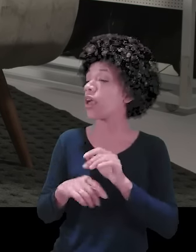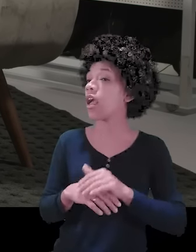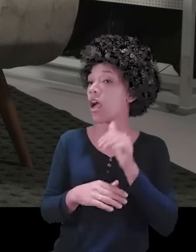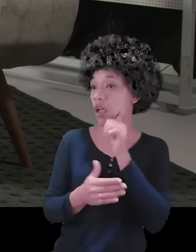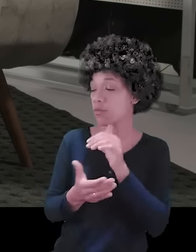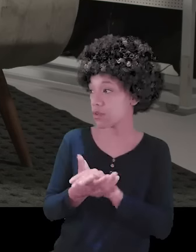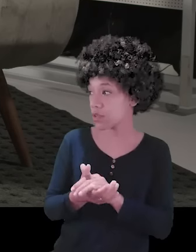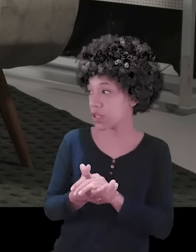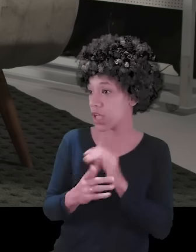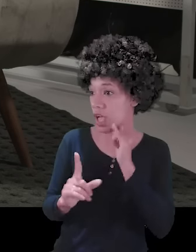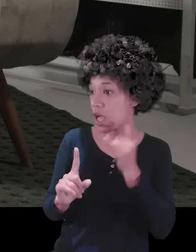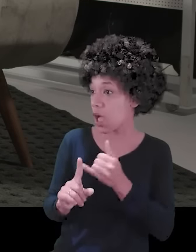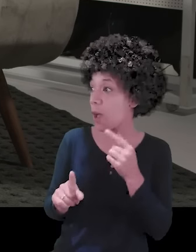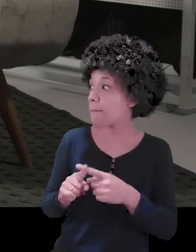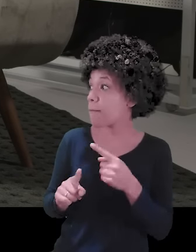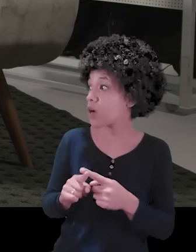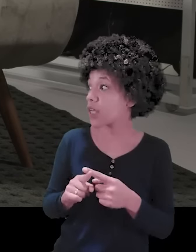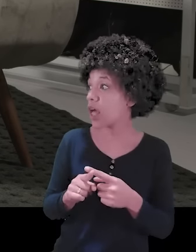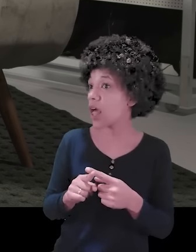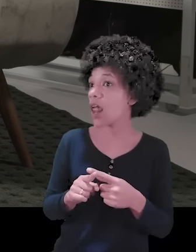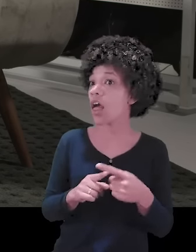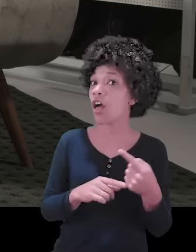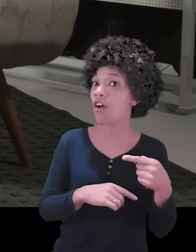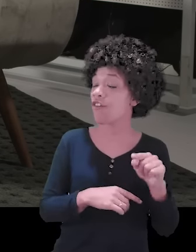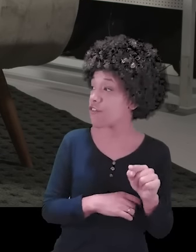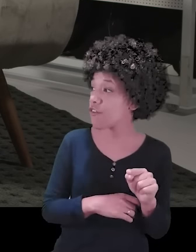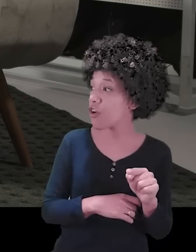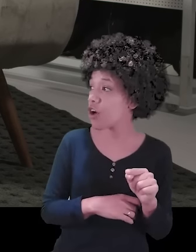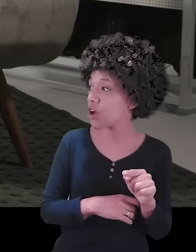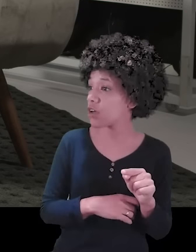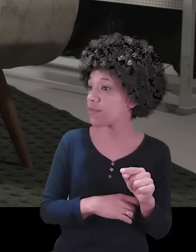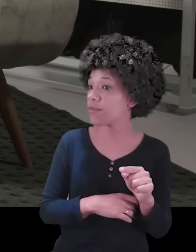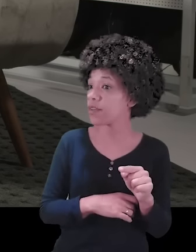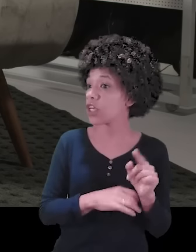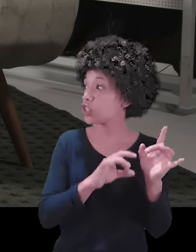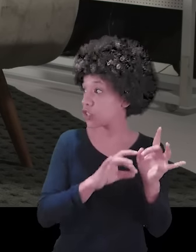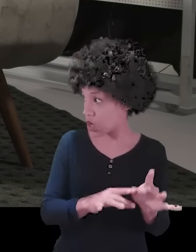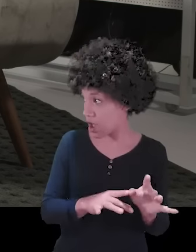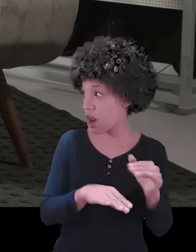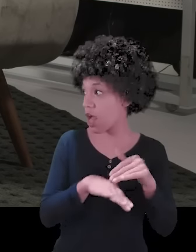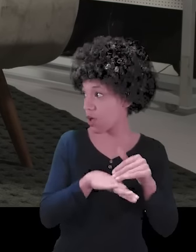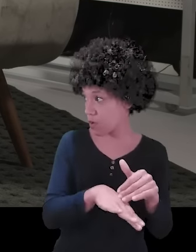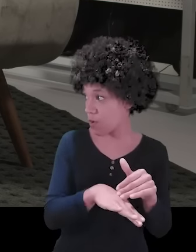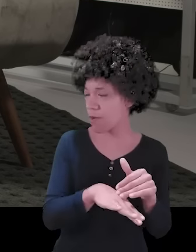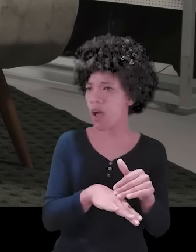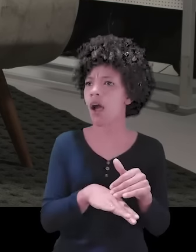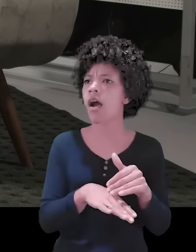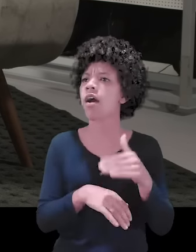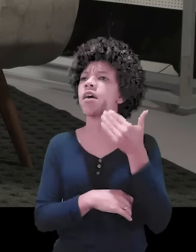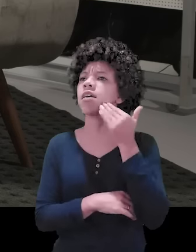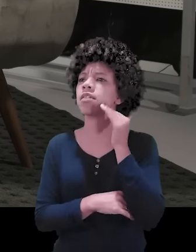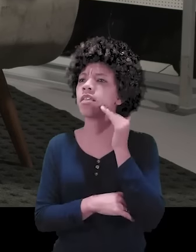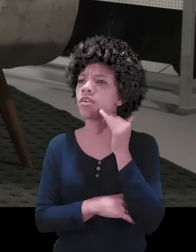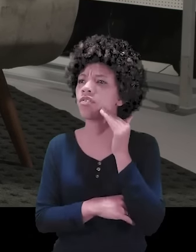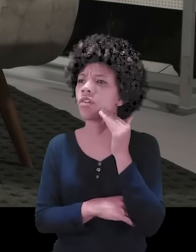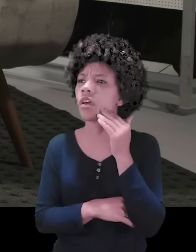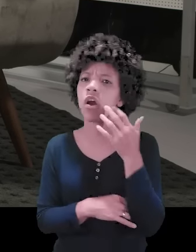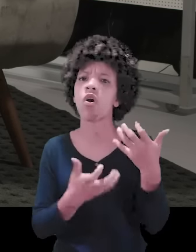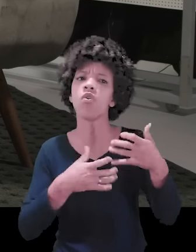eu denuncio que ela foi no filho então uma coisa ainda jogava ah entendi